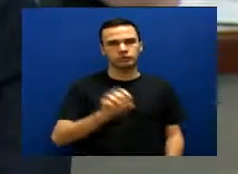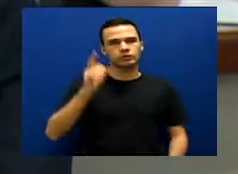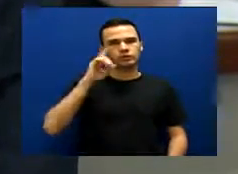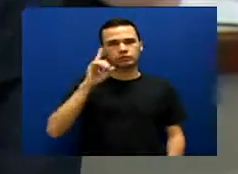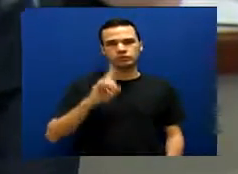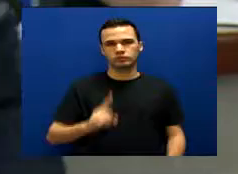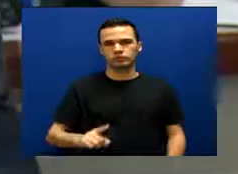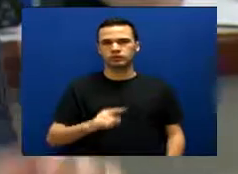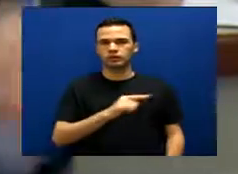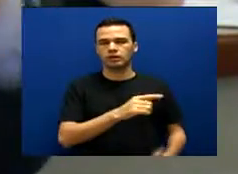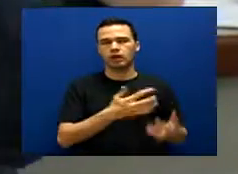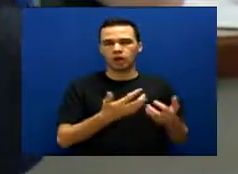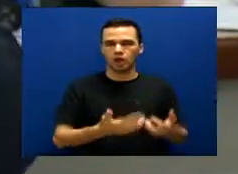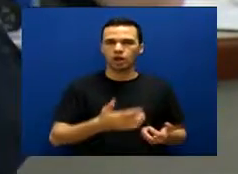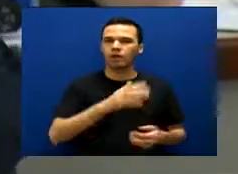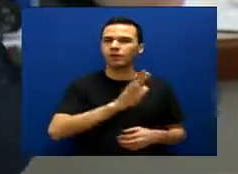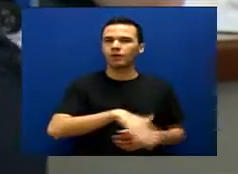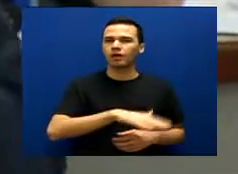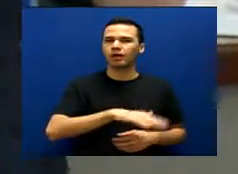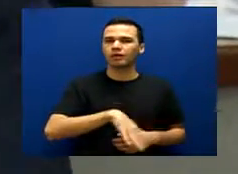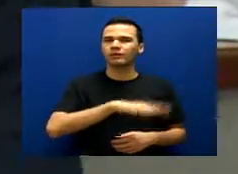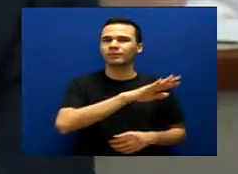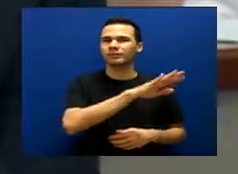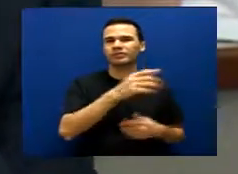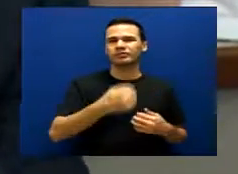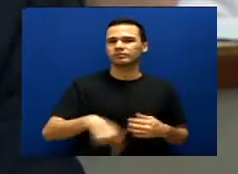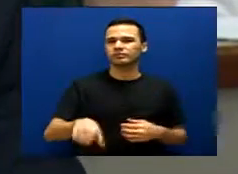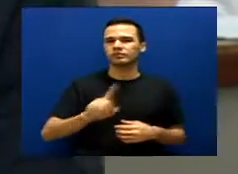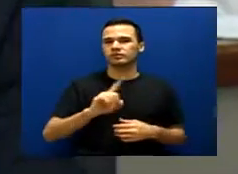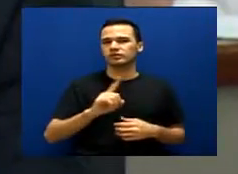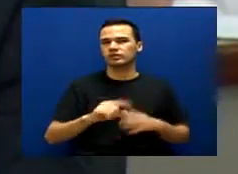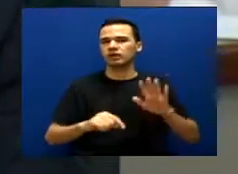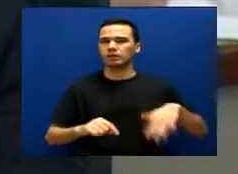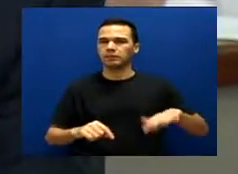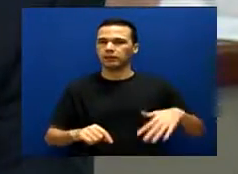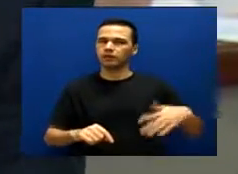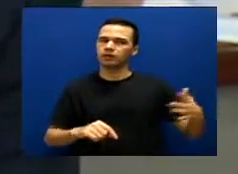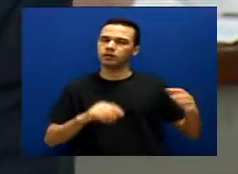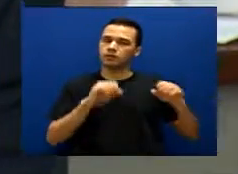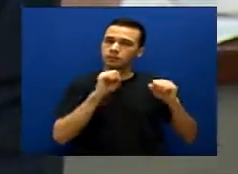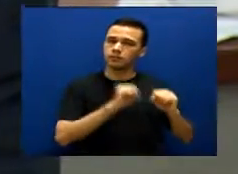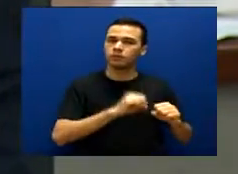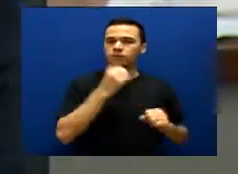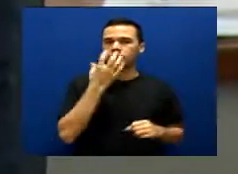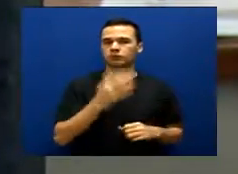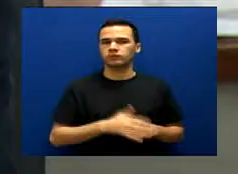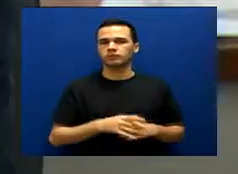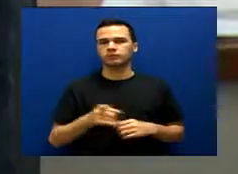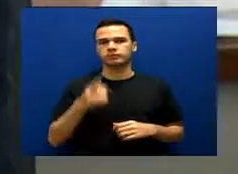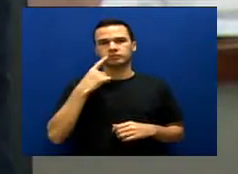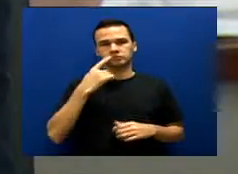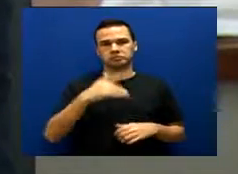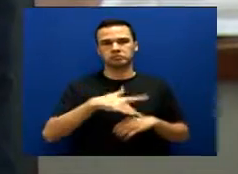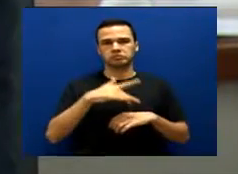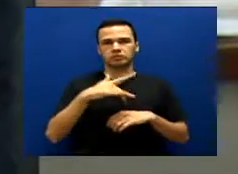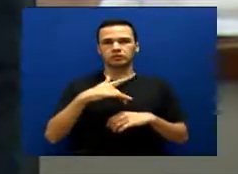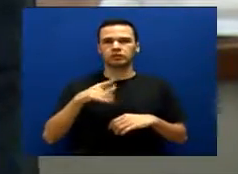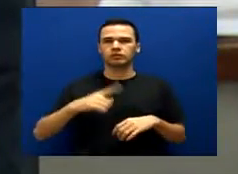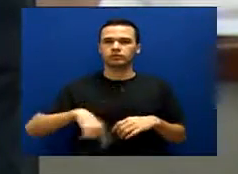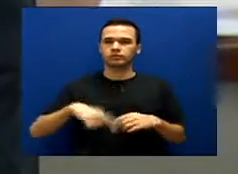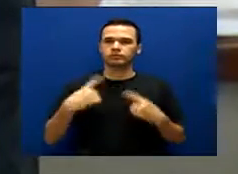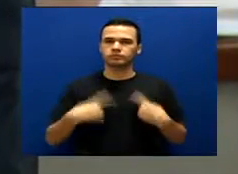ele opta pelo mais barato, mas nem porque é o mais barato que tem que ser o pior na qualidade. Mas você vê que uma coisa absurda, a gente